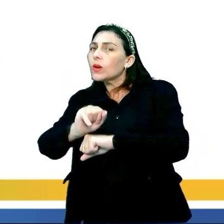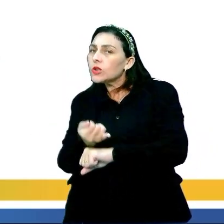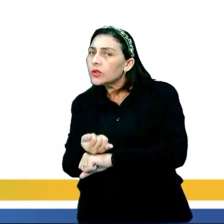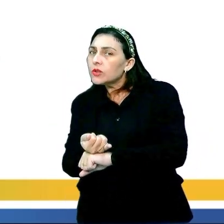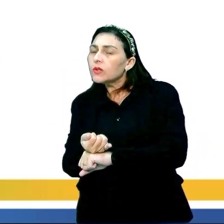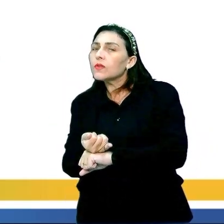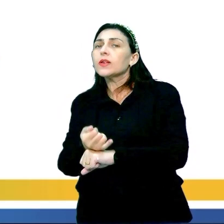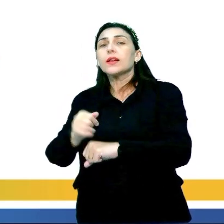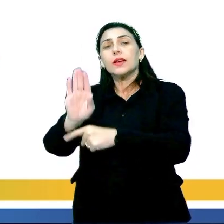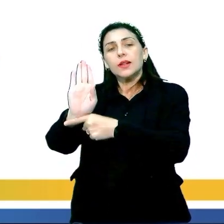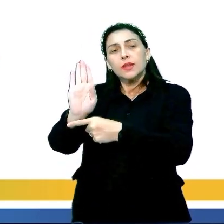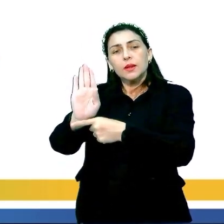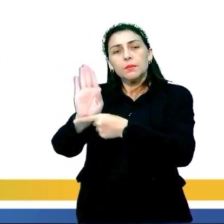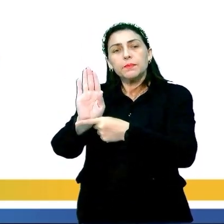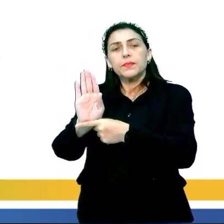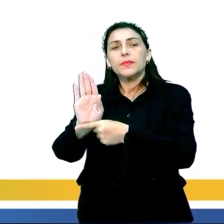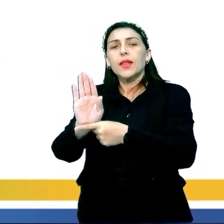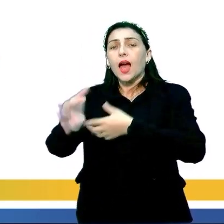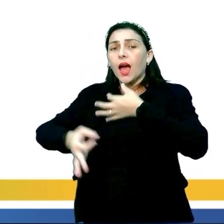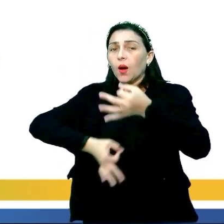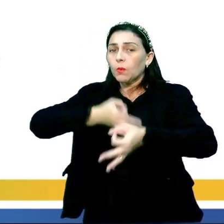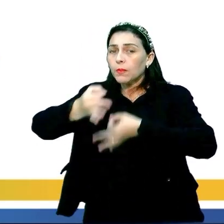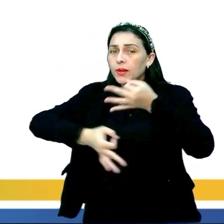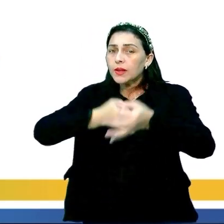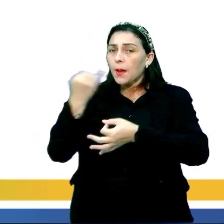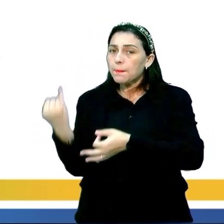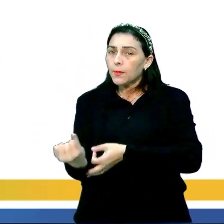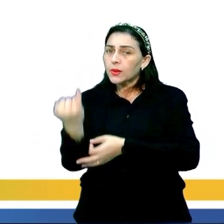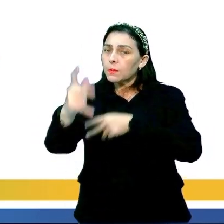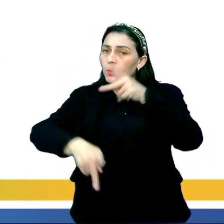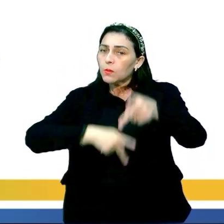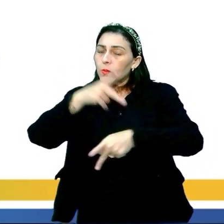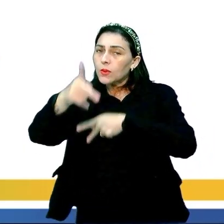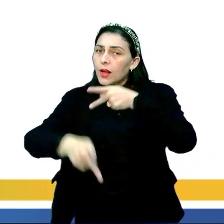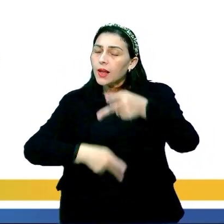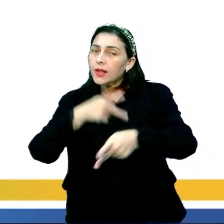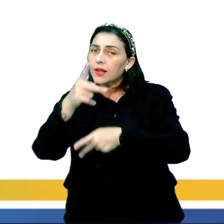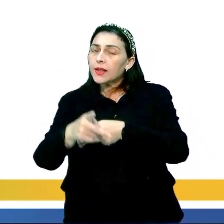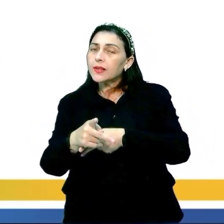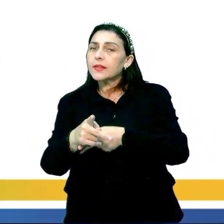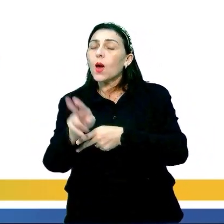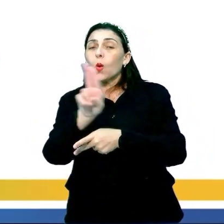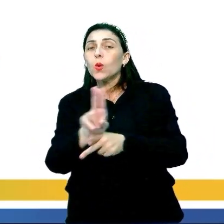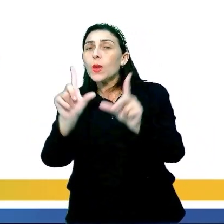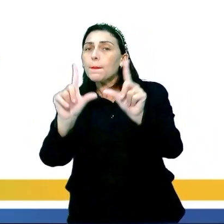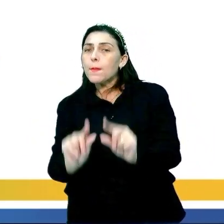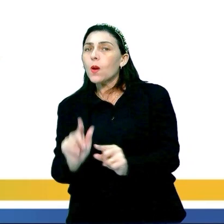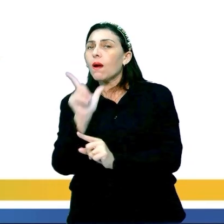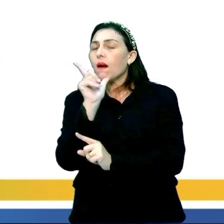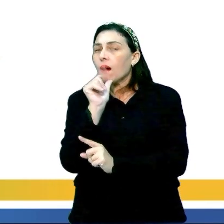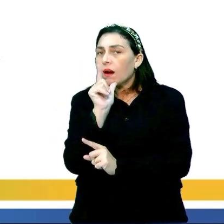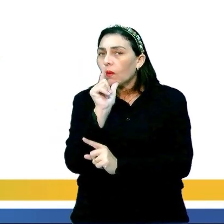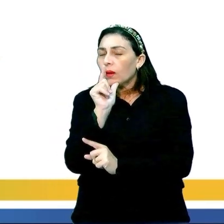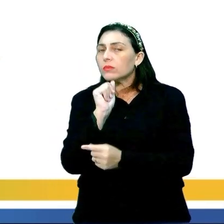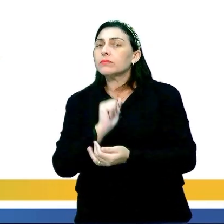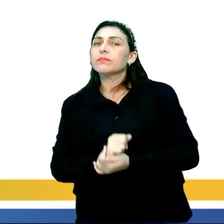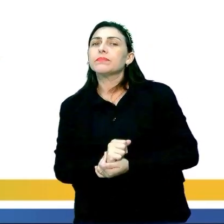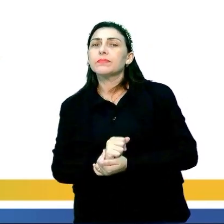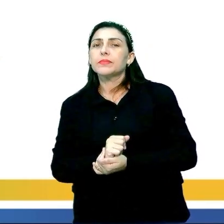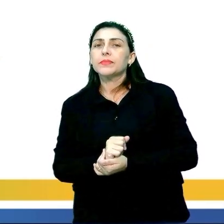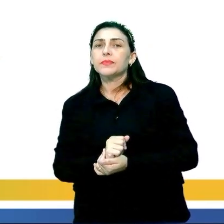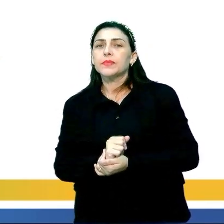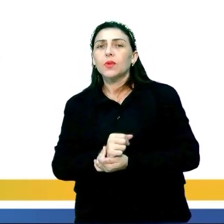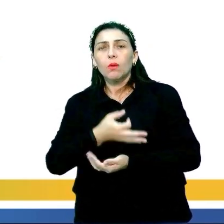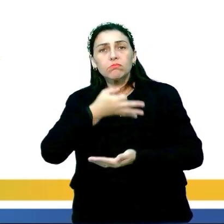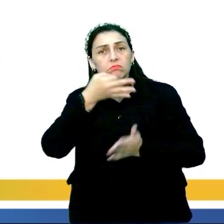né? Letra B. Argumentação sobre a importância da população economizar água. Eu estou